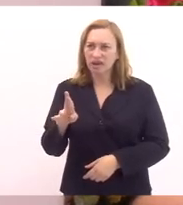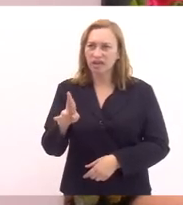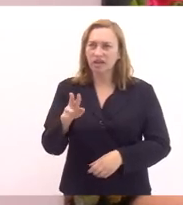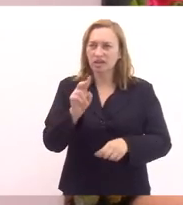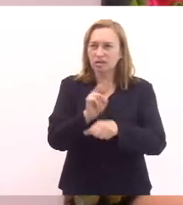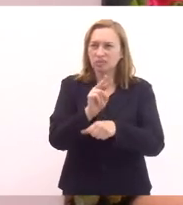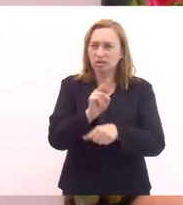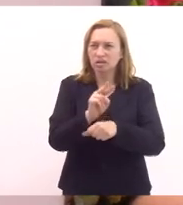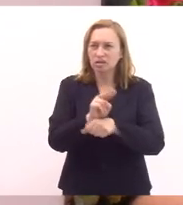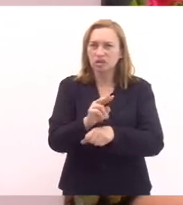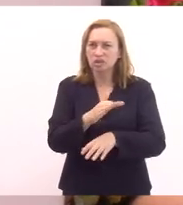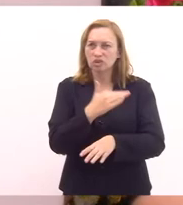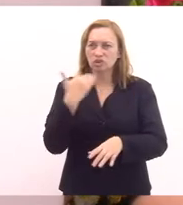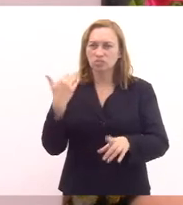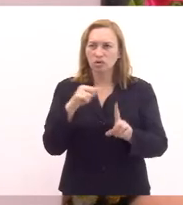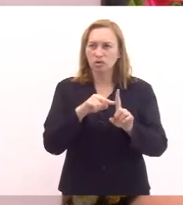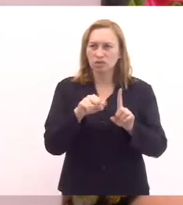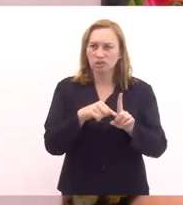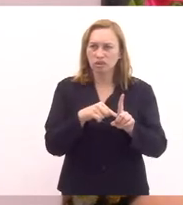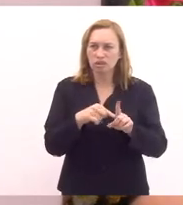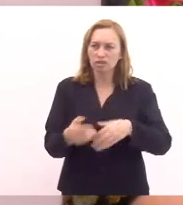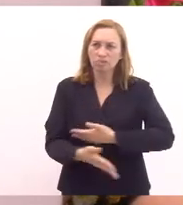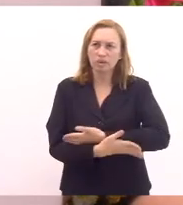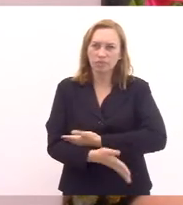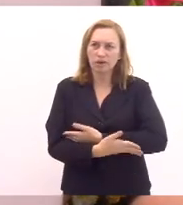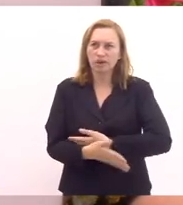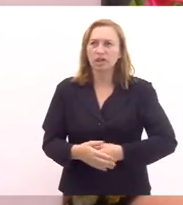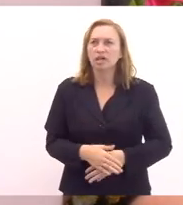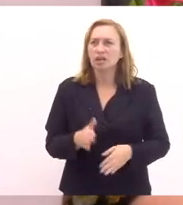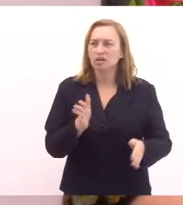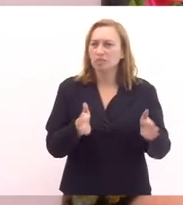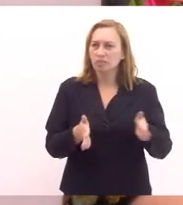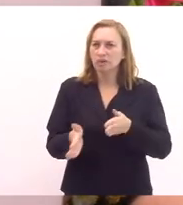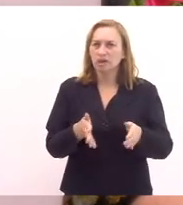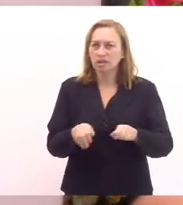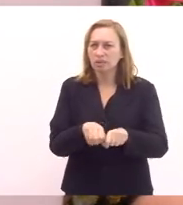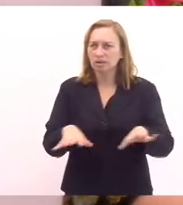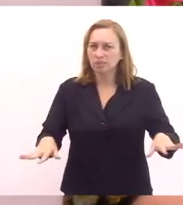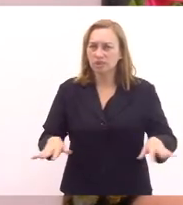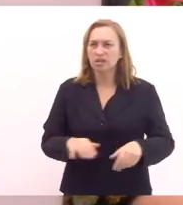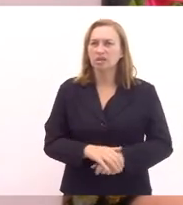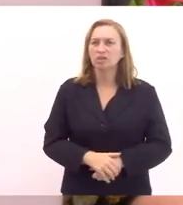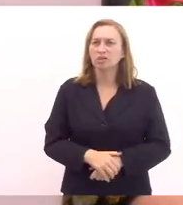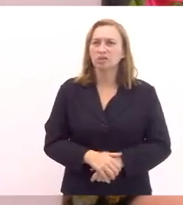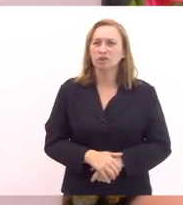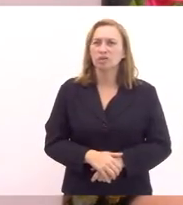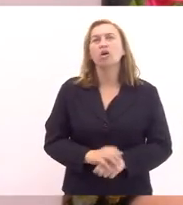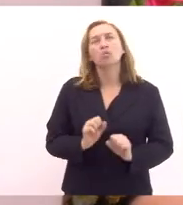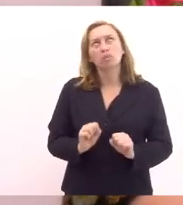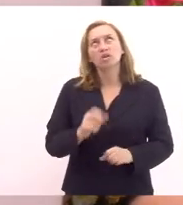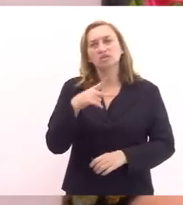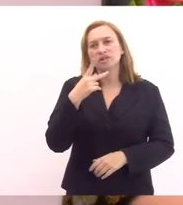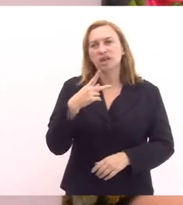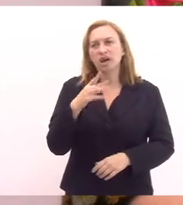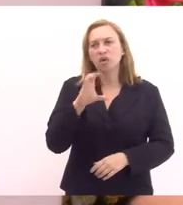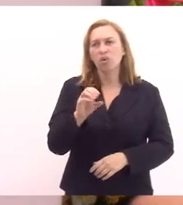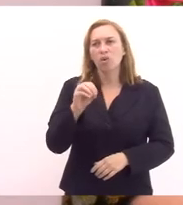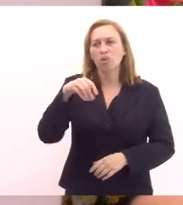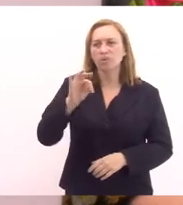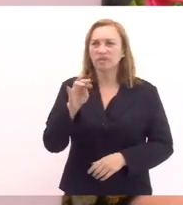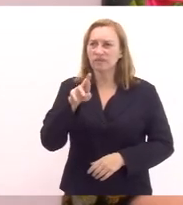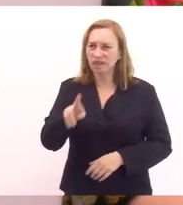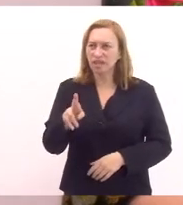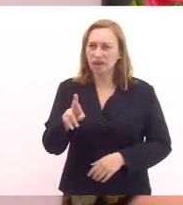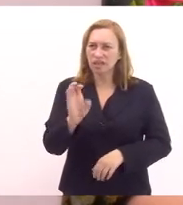de morte materna e infantil agora durante a pandemia eu posso dizer que o comitê